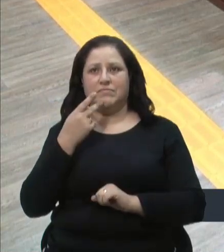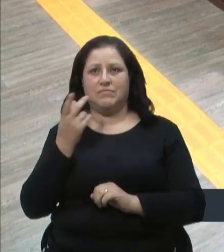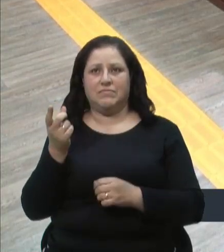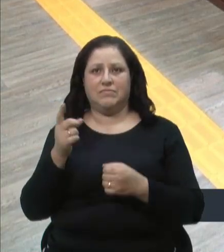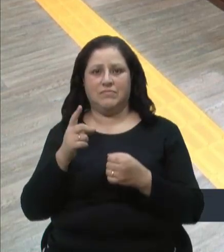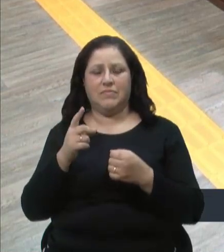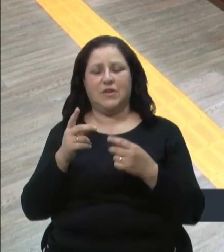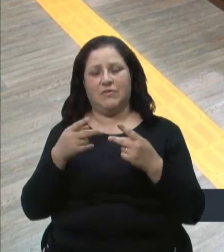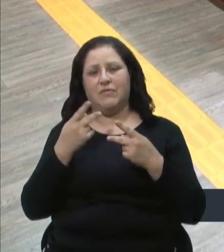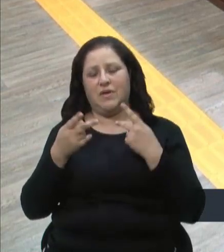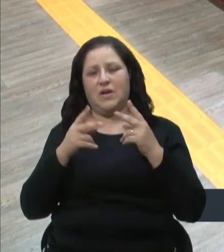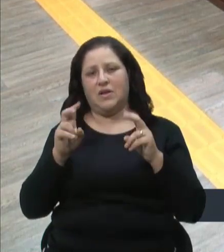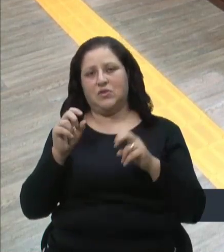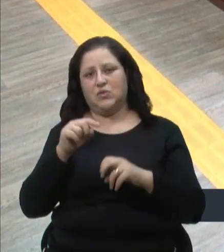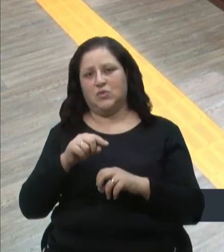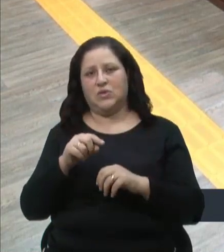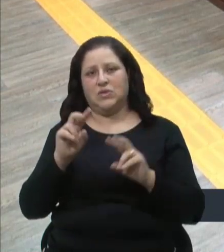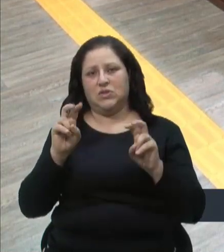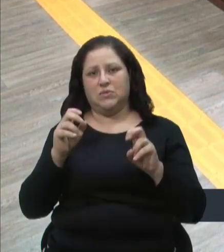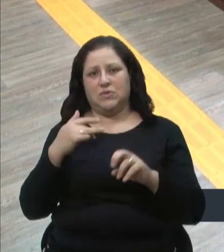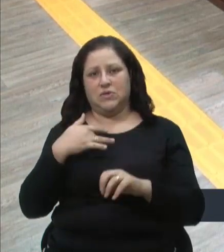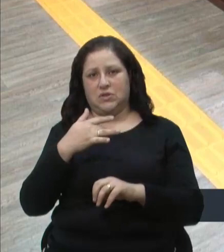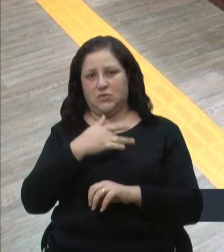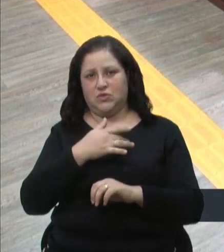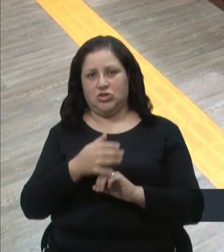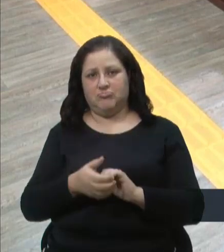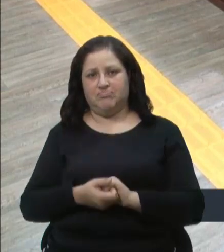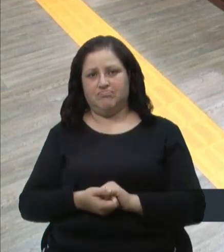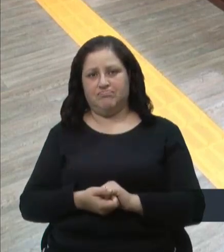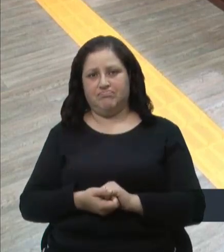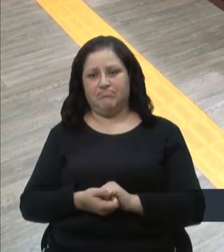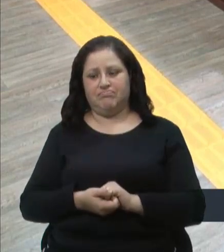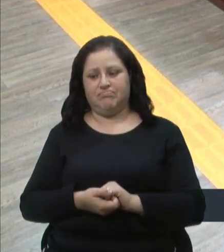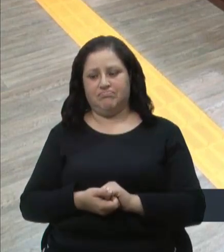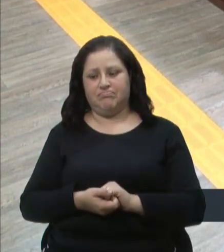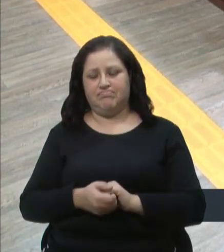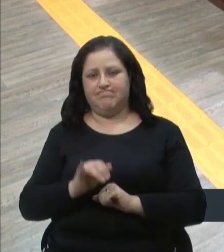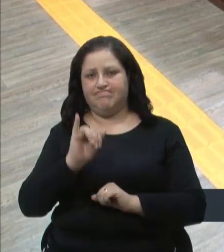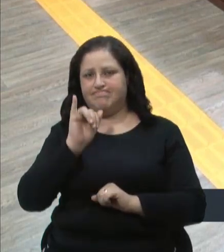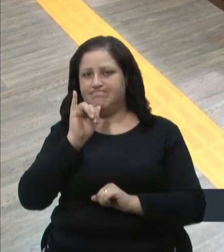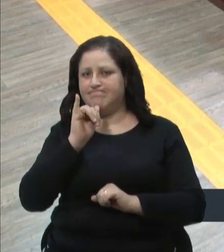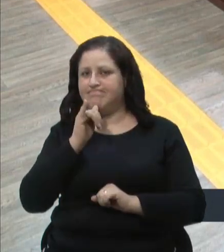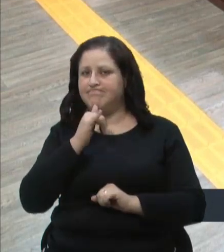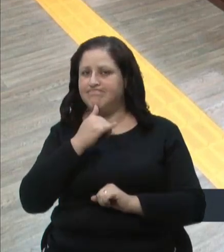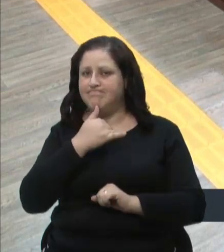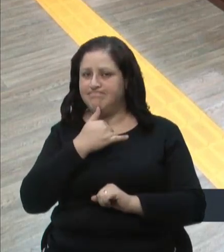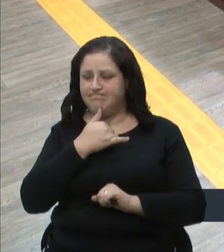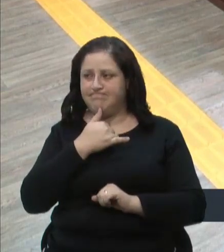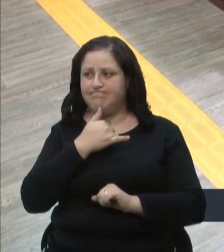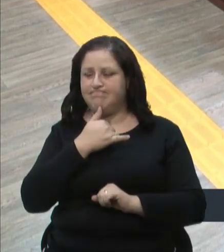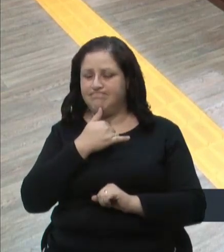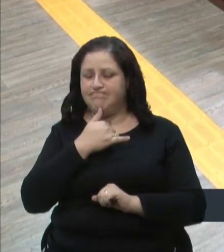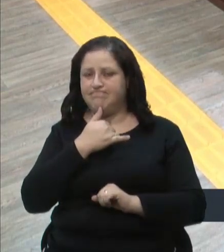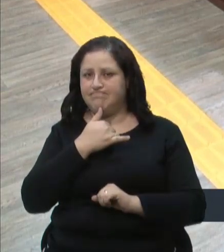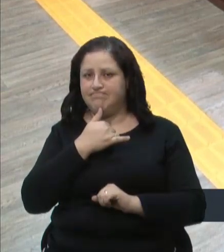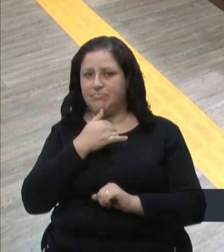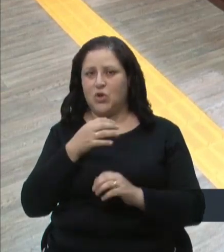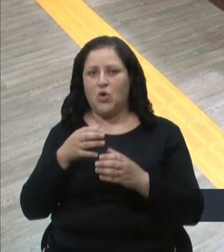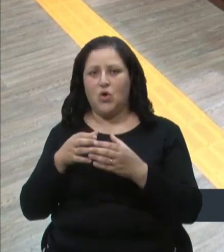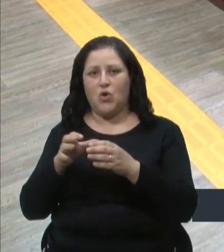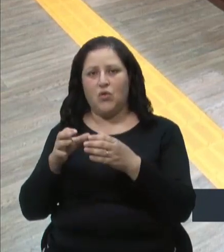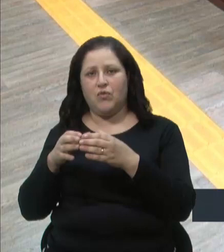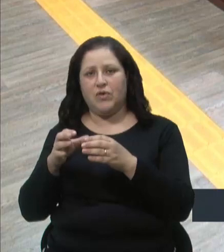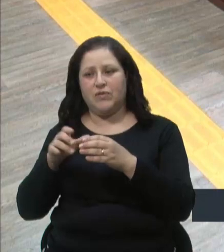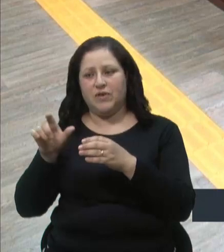a tocar nesse assunto da saúde. É lamentável, é triste conviver com